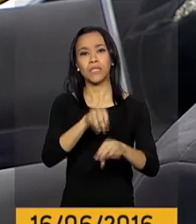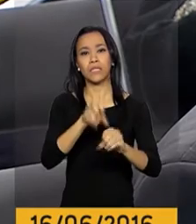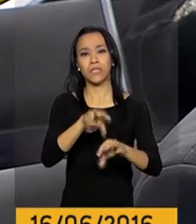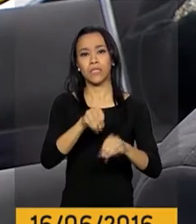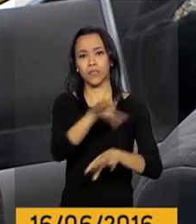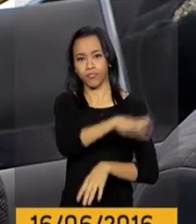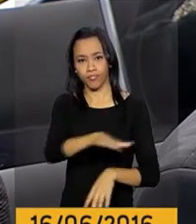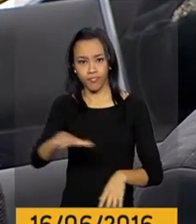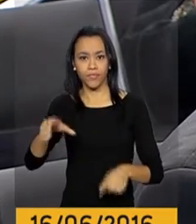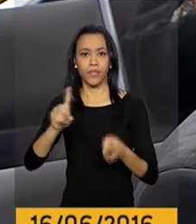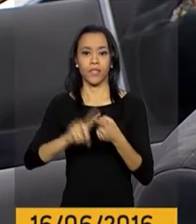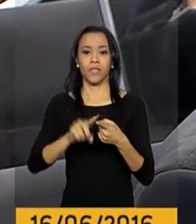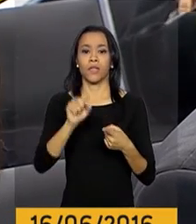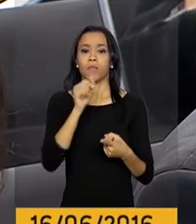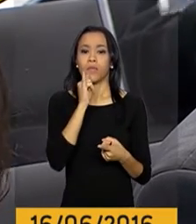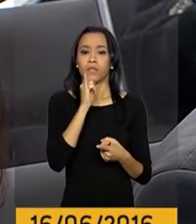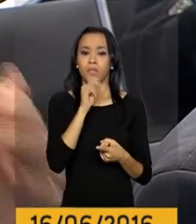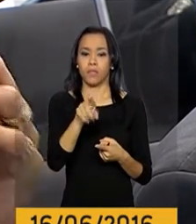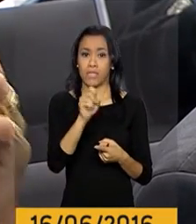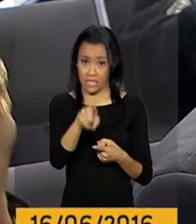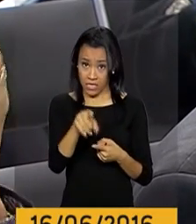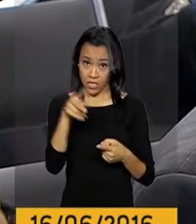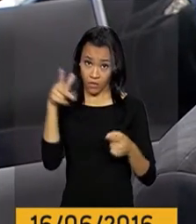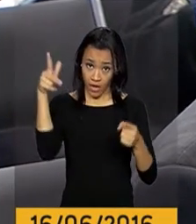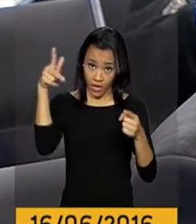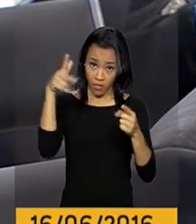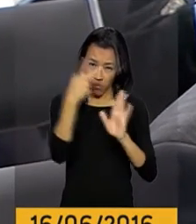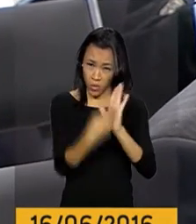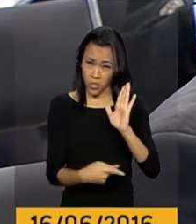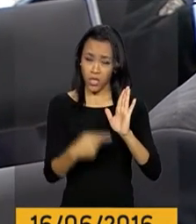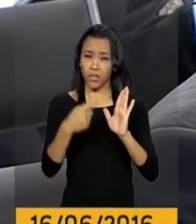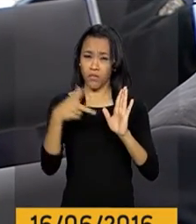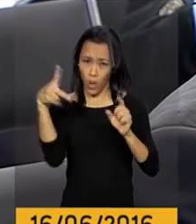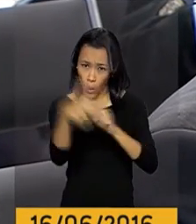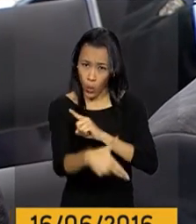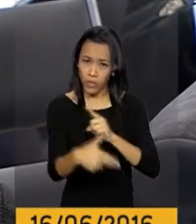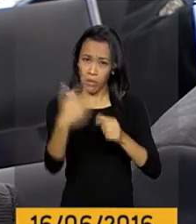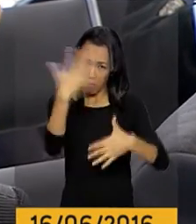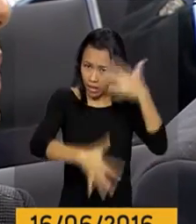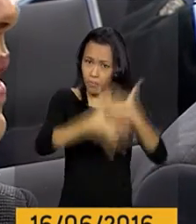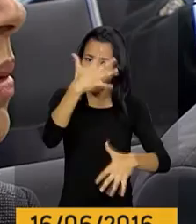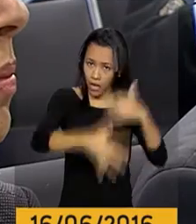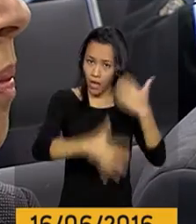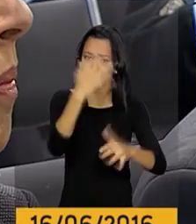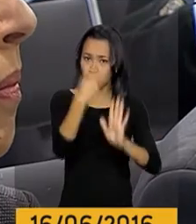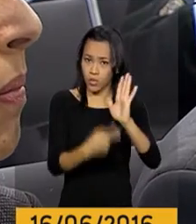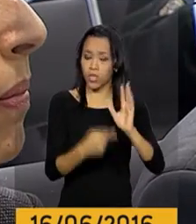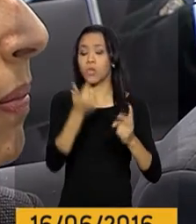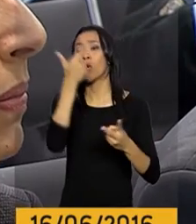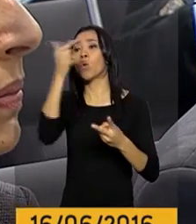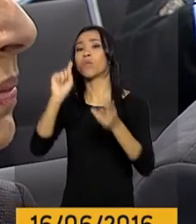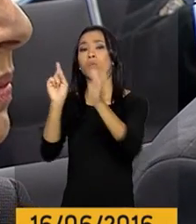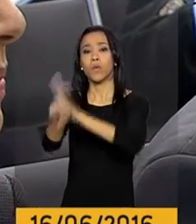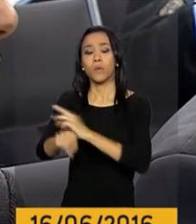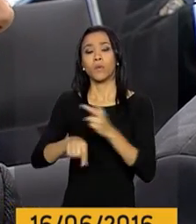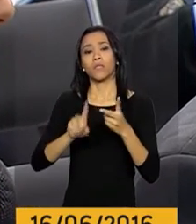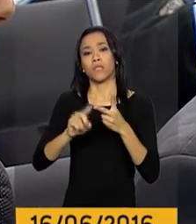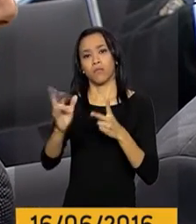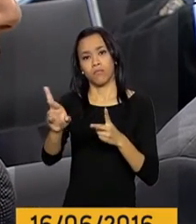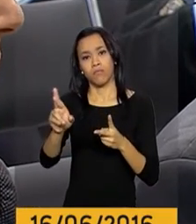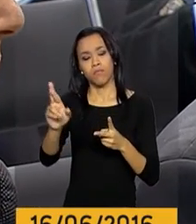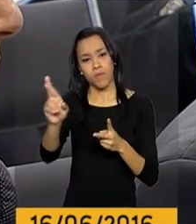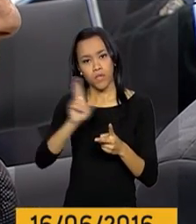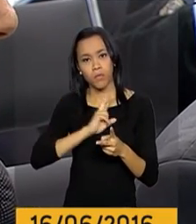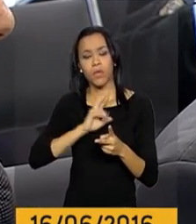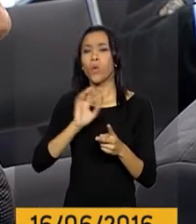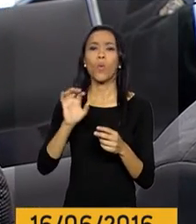saber se esse corte no orçamento vai afetar esses projetos. E queria também que o senhor dissesse para a gente qual o